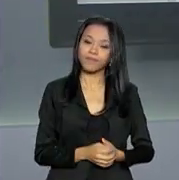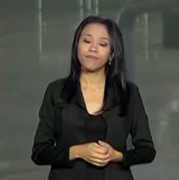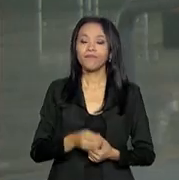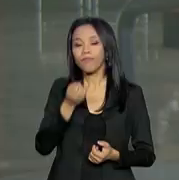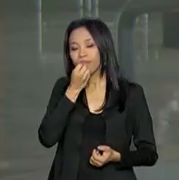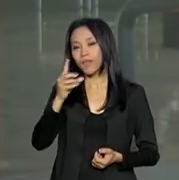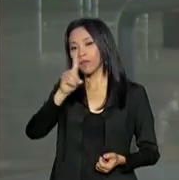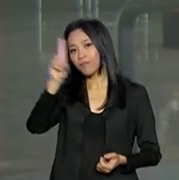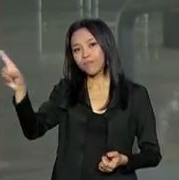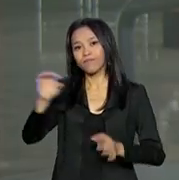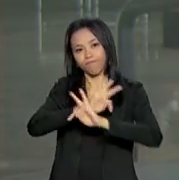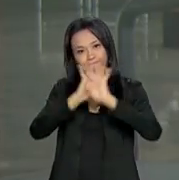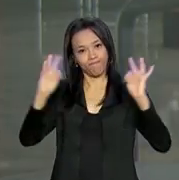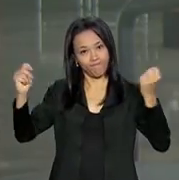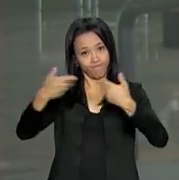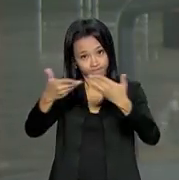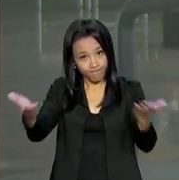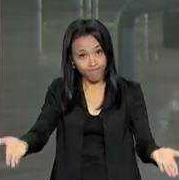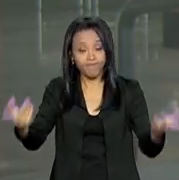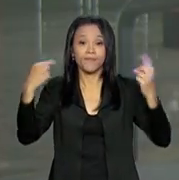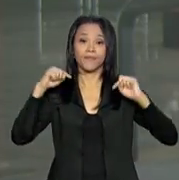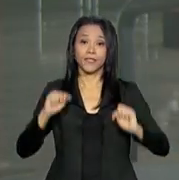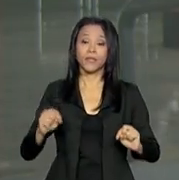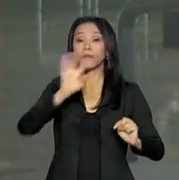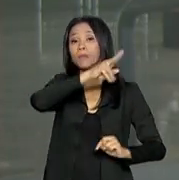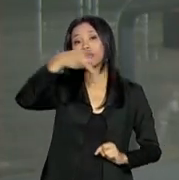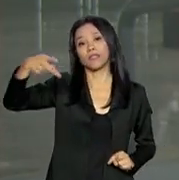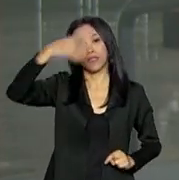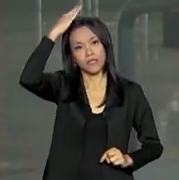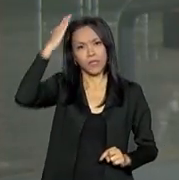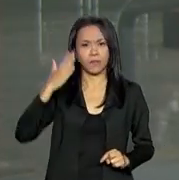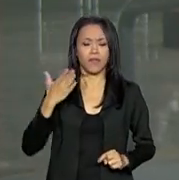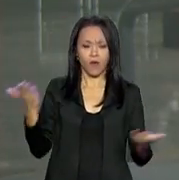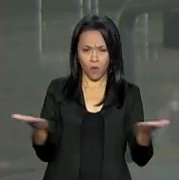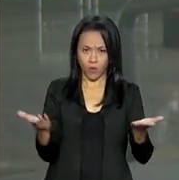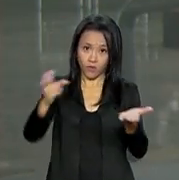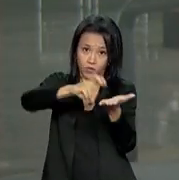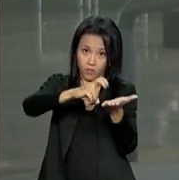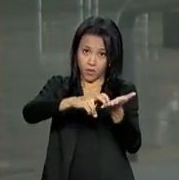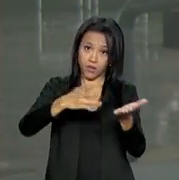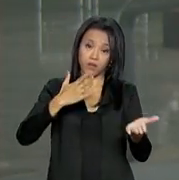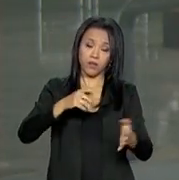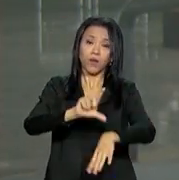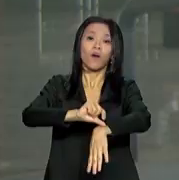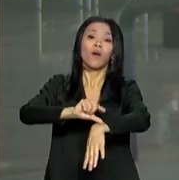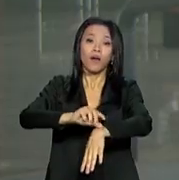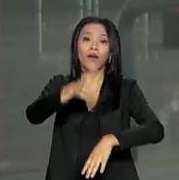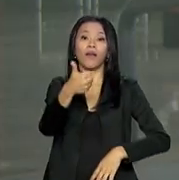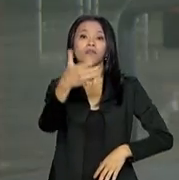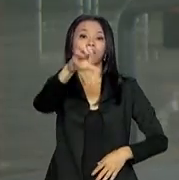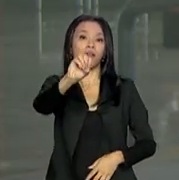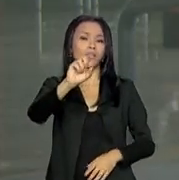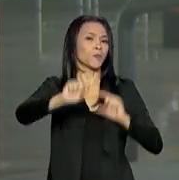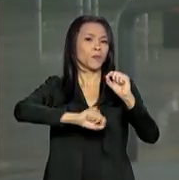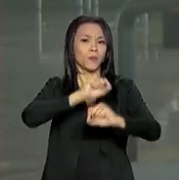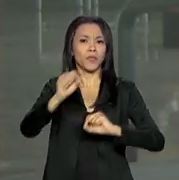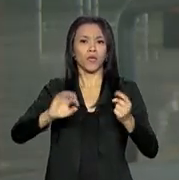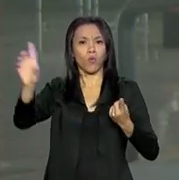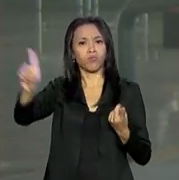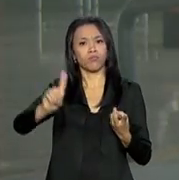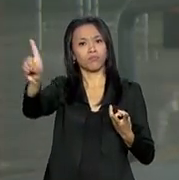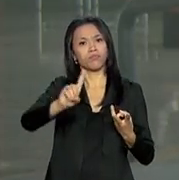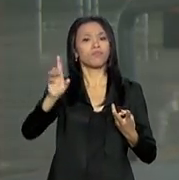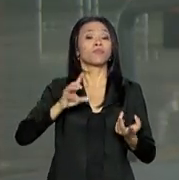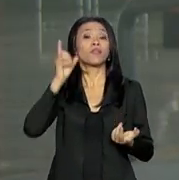isso é bom dia todo olha só isso o presidente michel temer se reúne agora pela manhã às 10 horas com parlamentares do